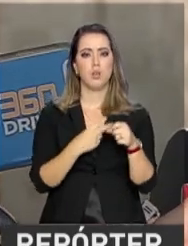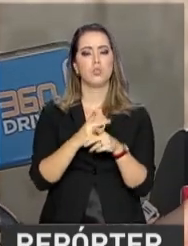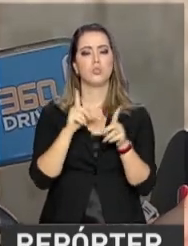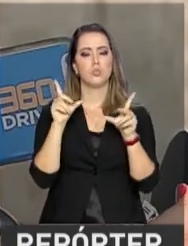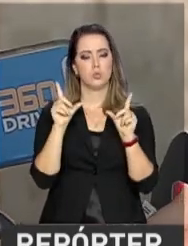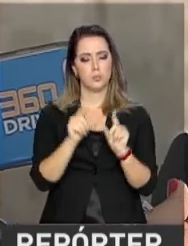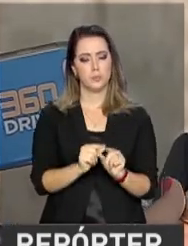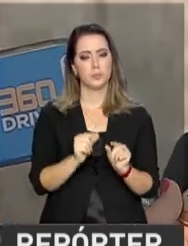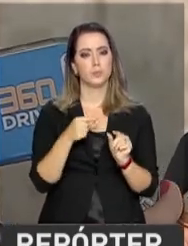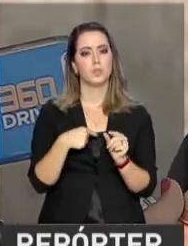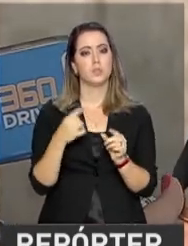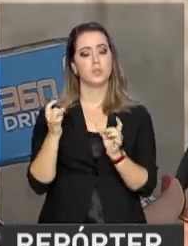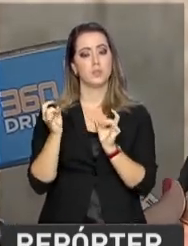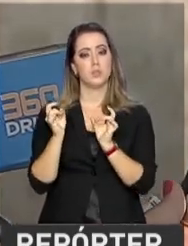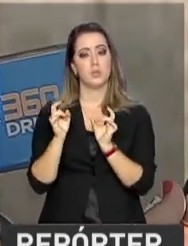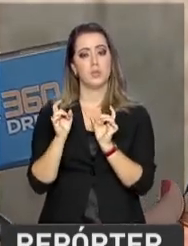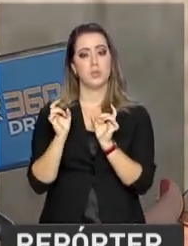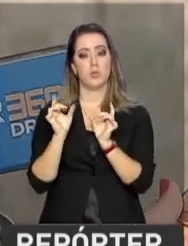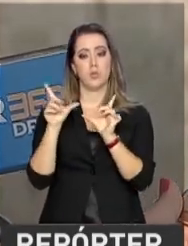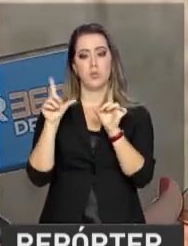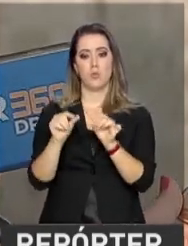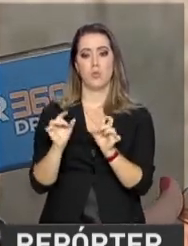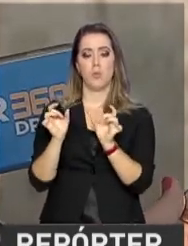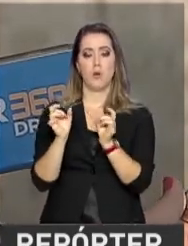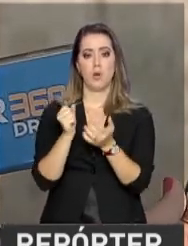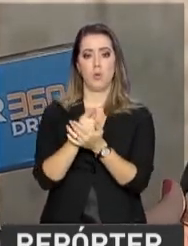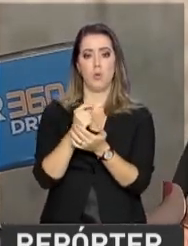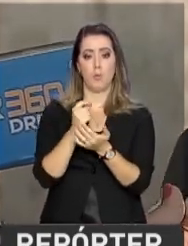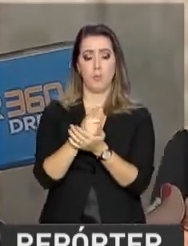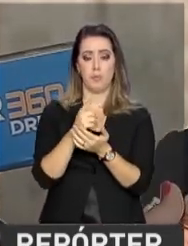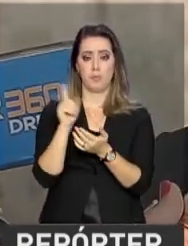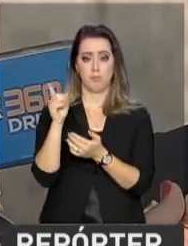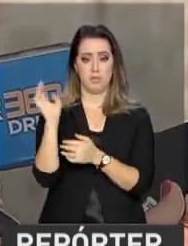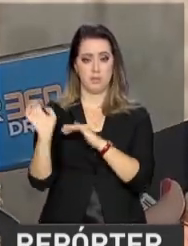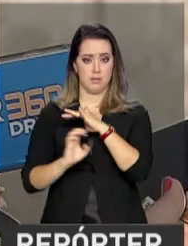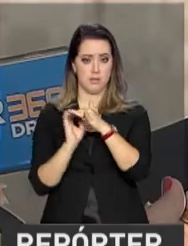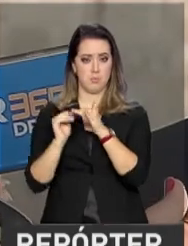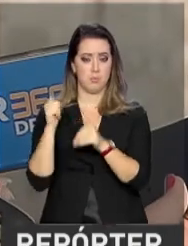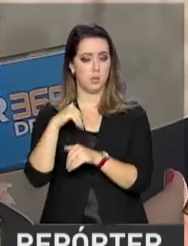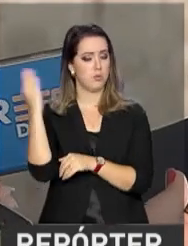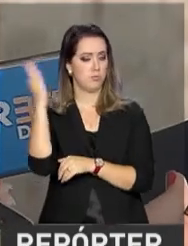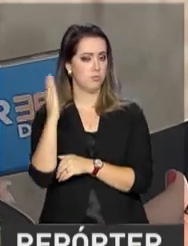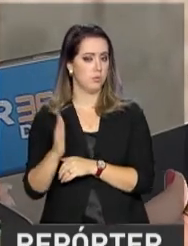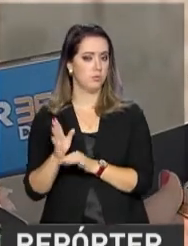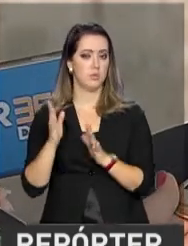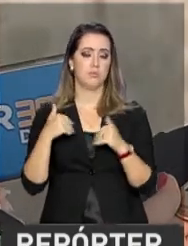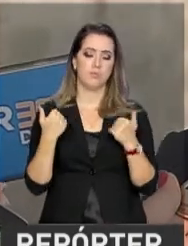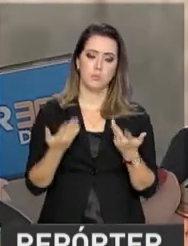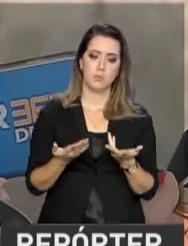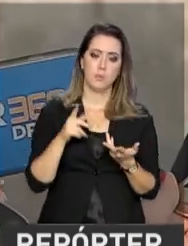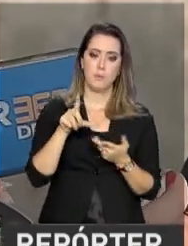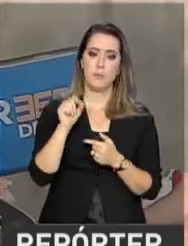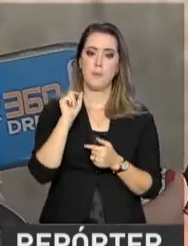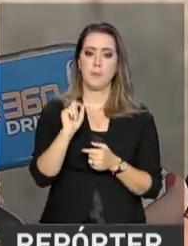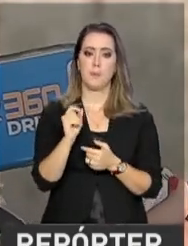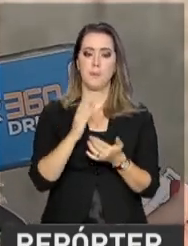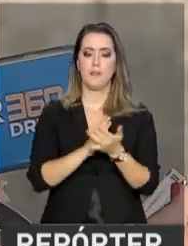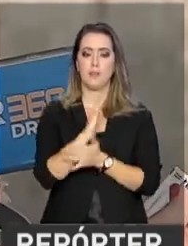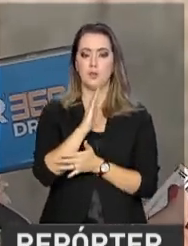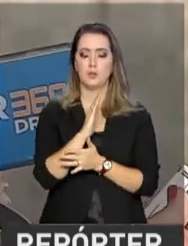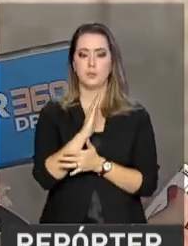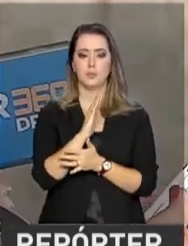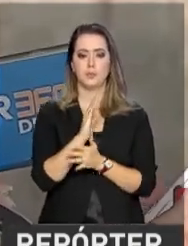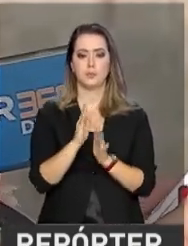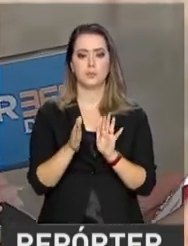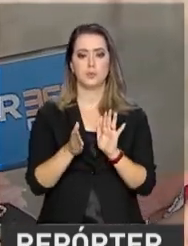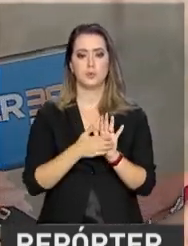das importações as empresas um aumento dos preços portanto a decisão da camex foi aprovar o